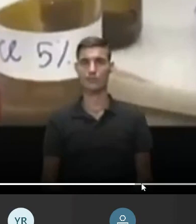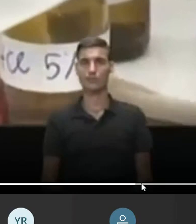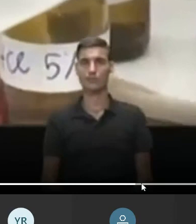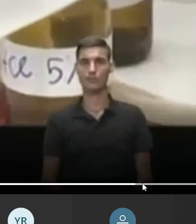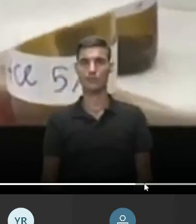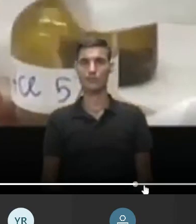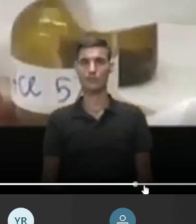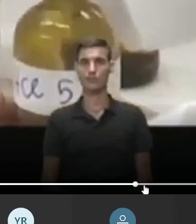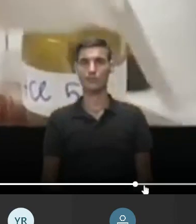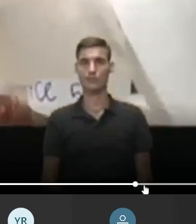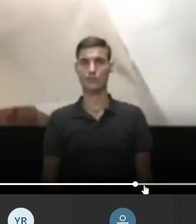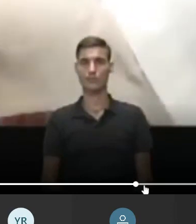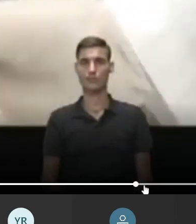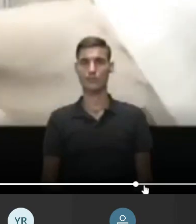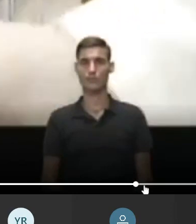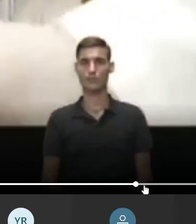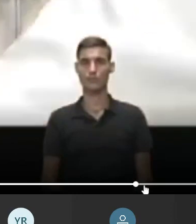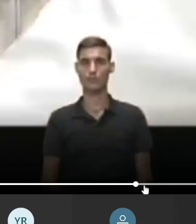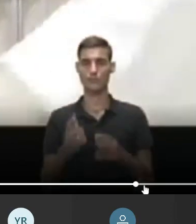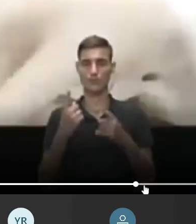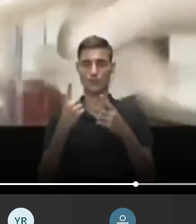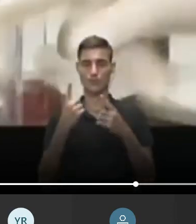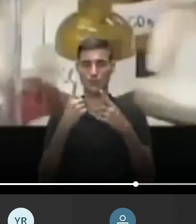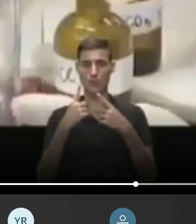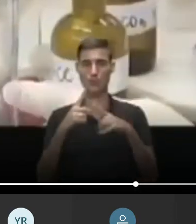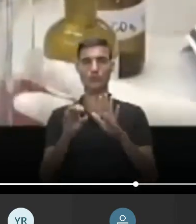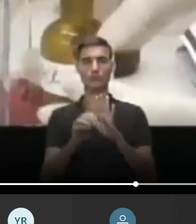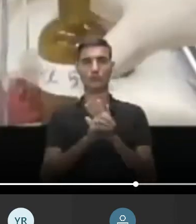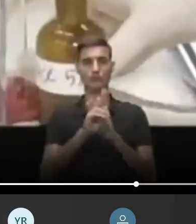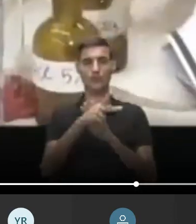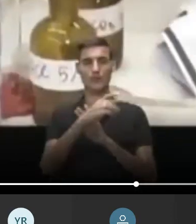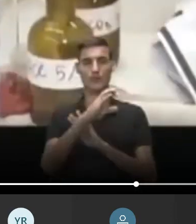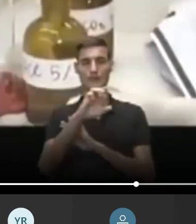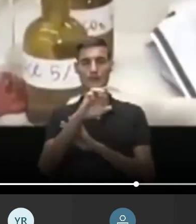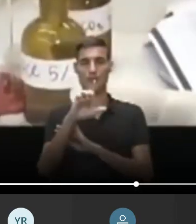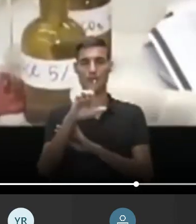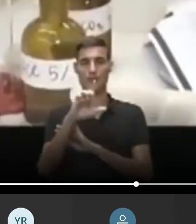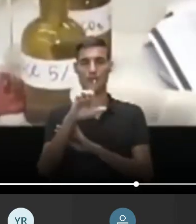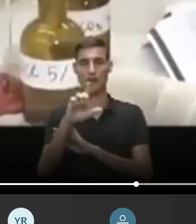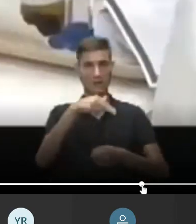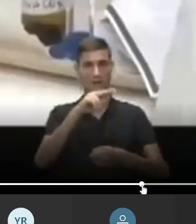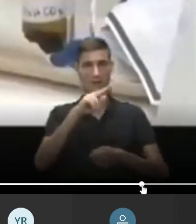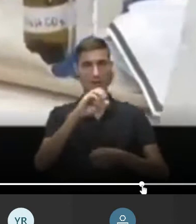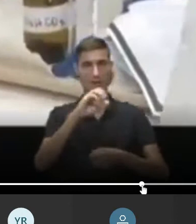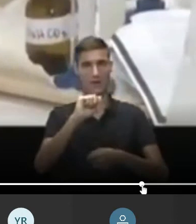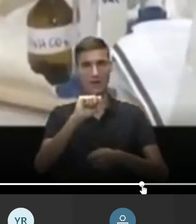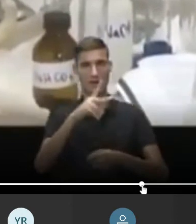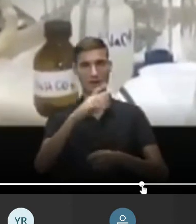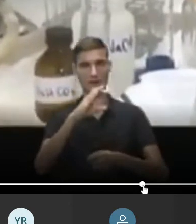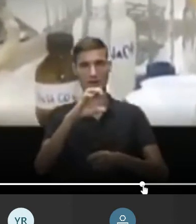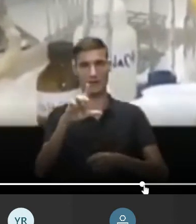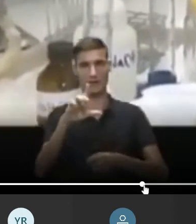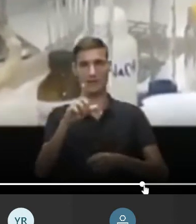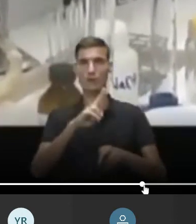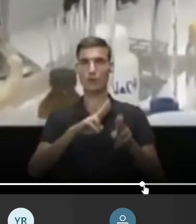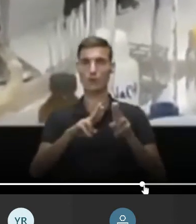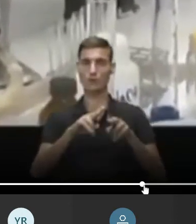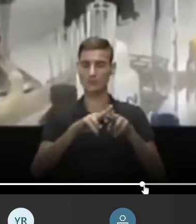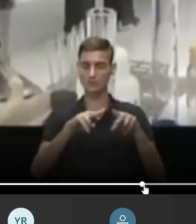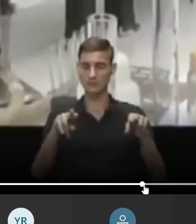Identifico a minha segunda amostra. Vou fazer minha terceira amostra, agora com HCl.